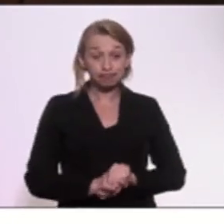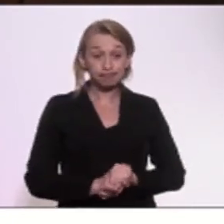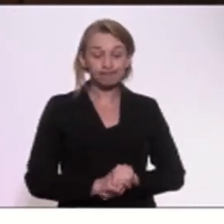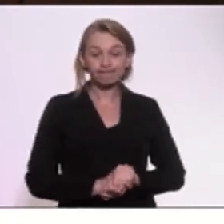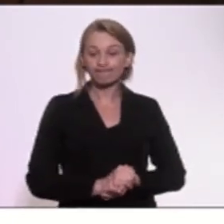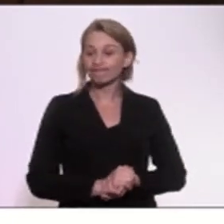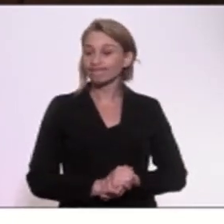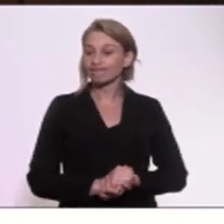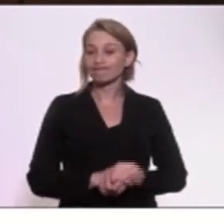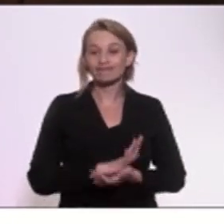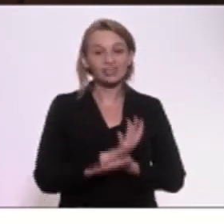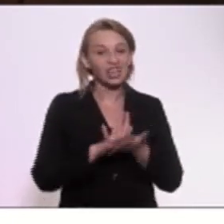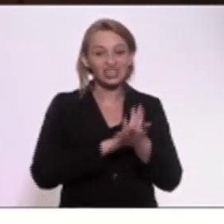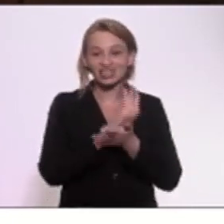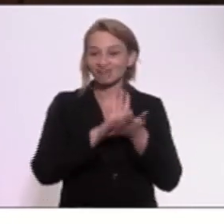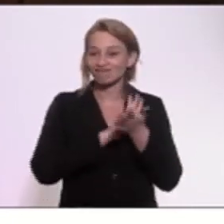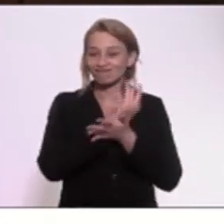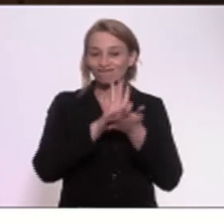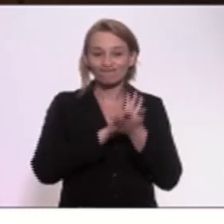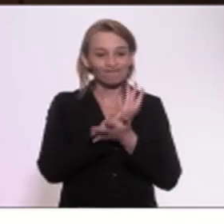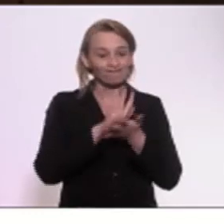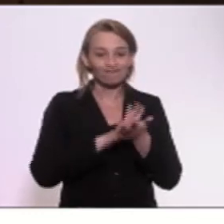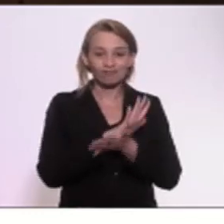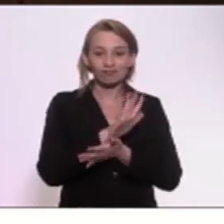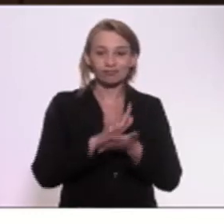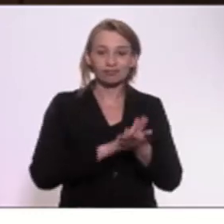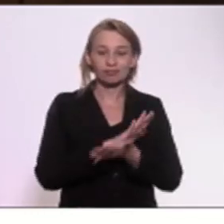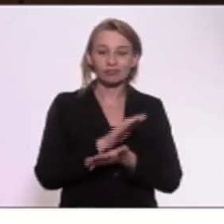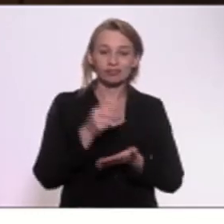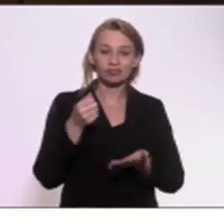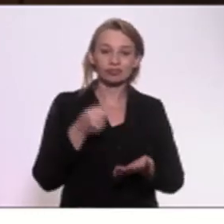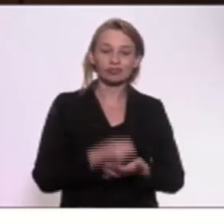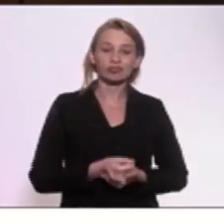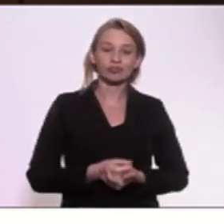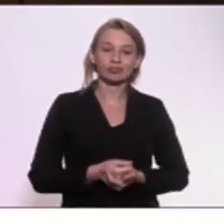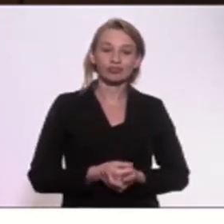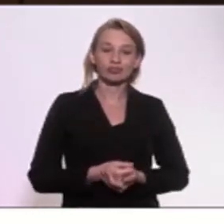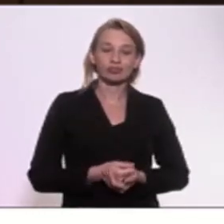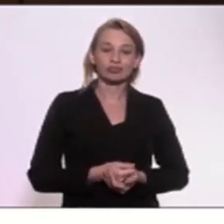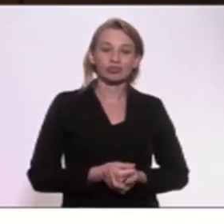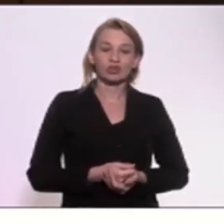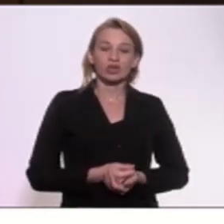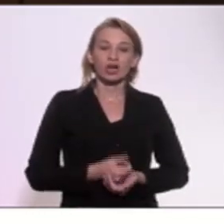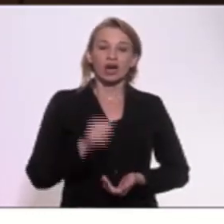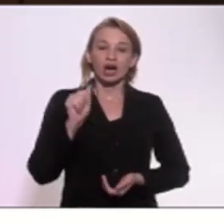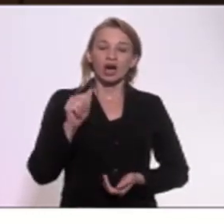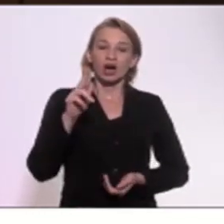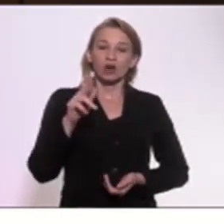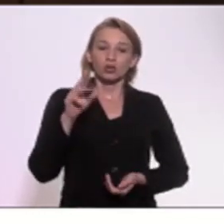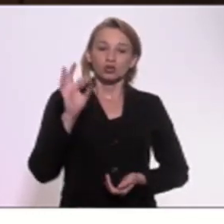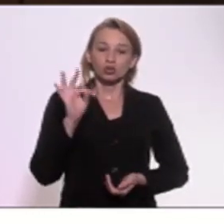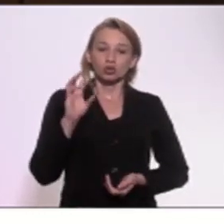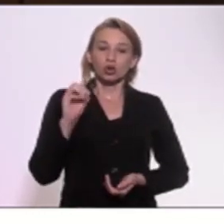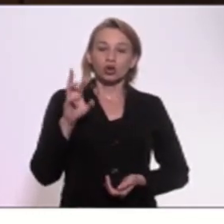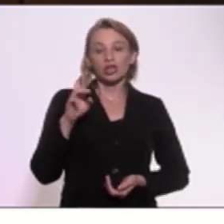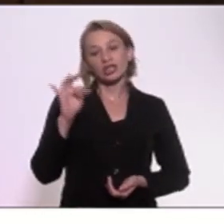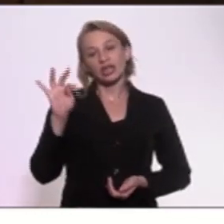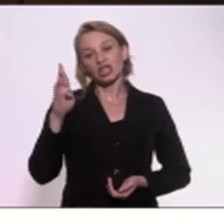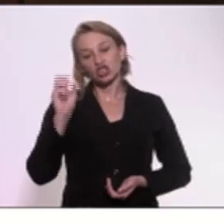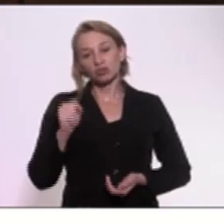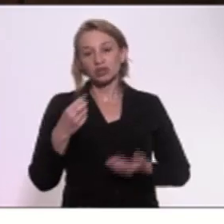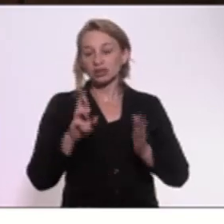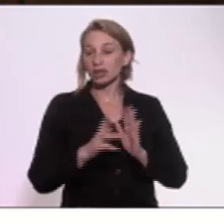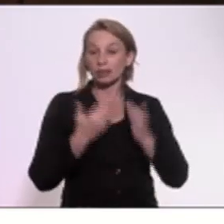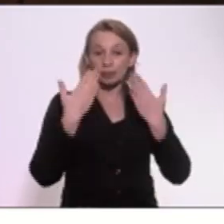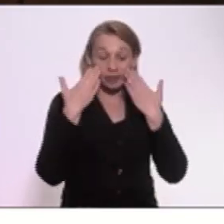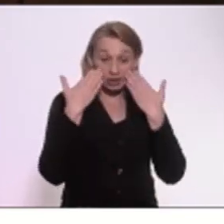Não dá para o autoritarismo se apresentar como resposta para problemas